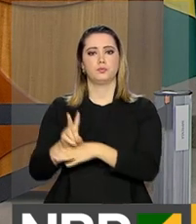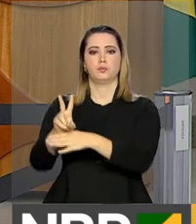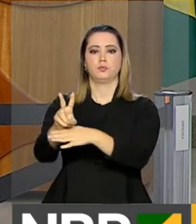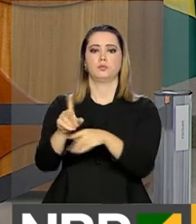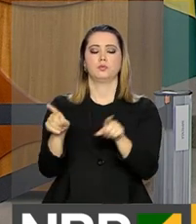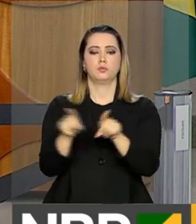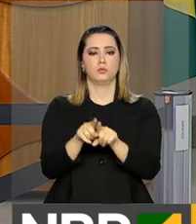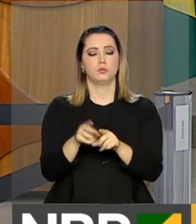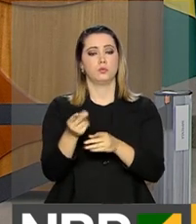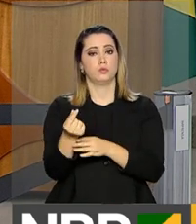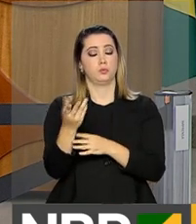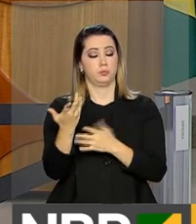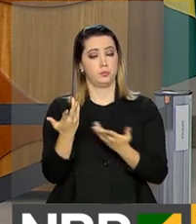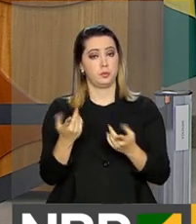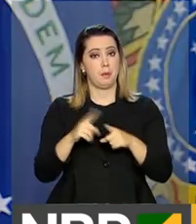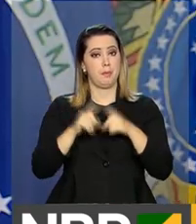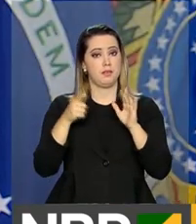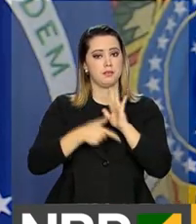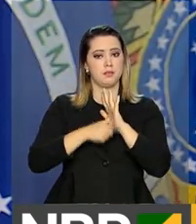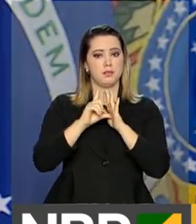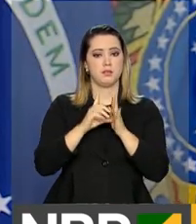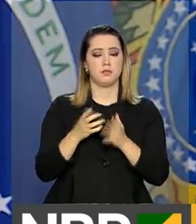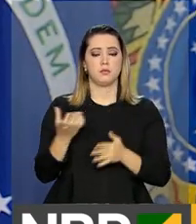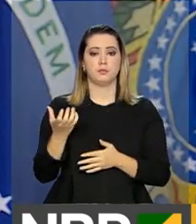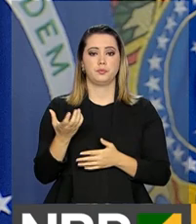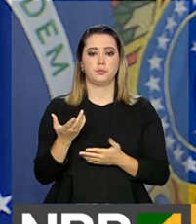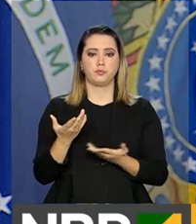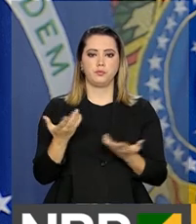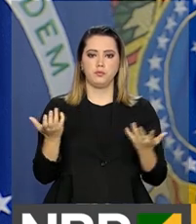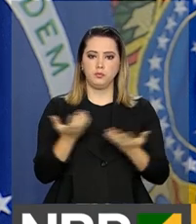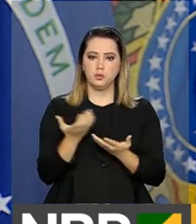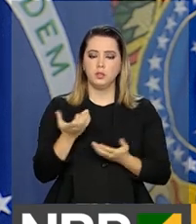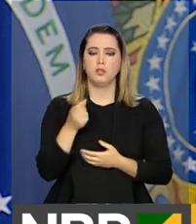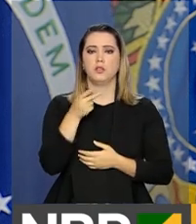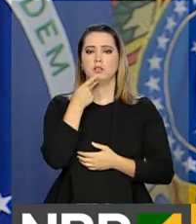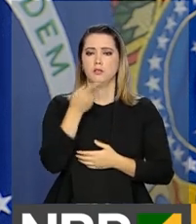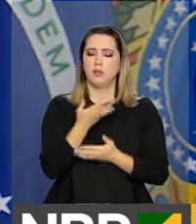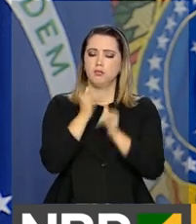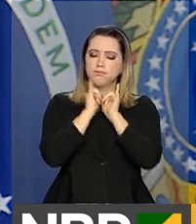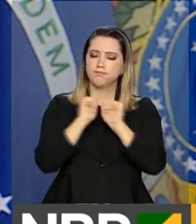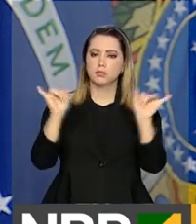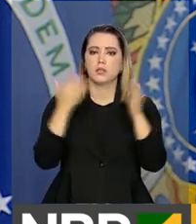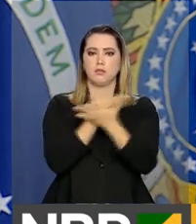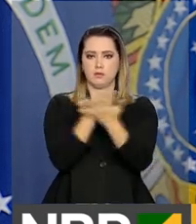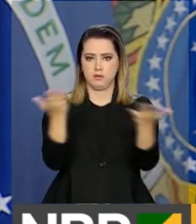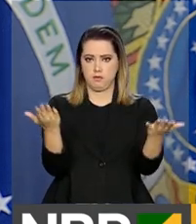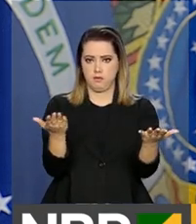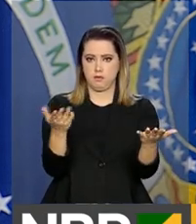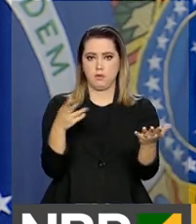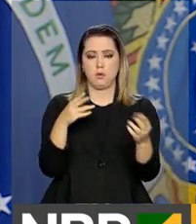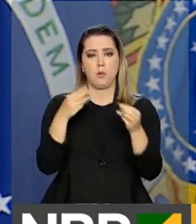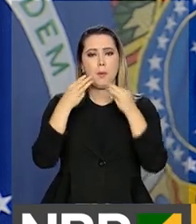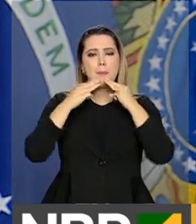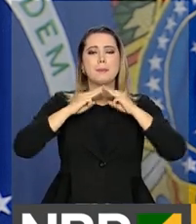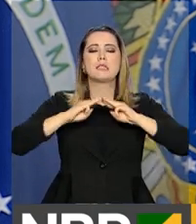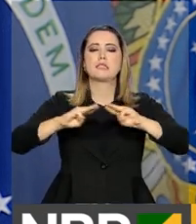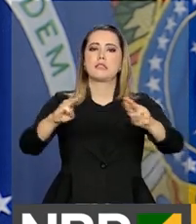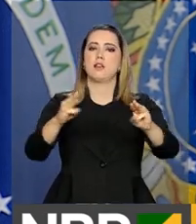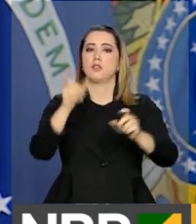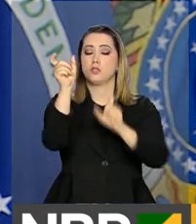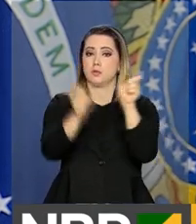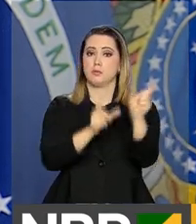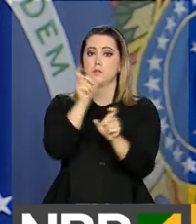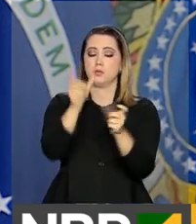consignado mas antes eu deixamos eu quero transmitir uma mensagem aos